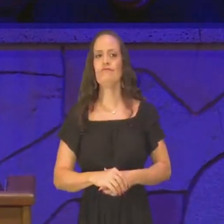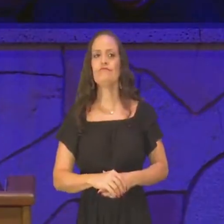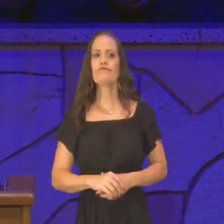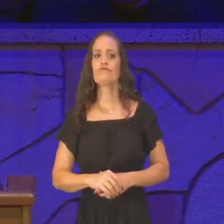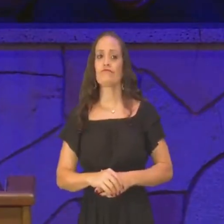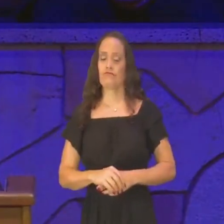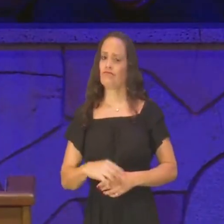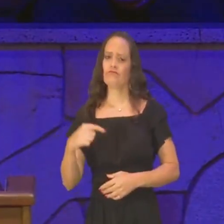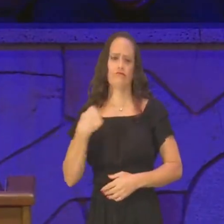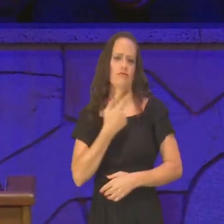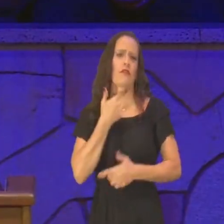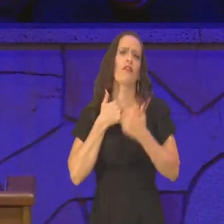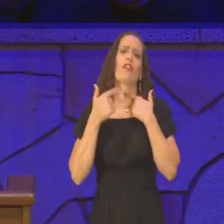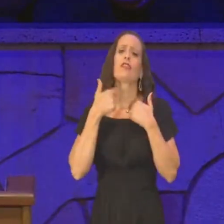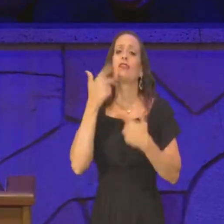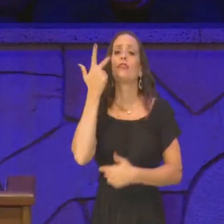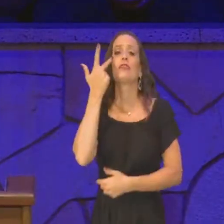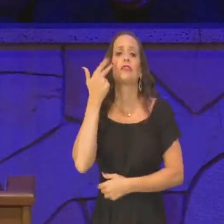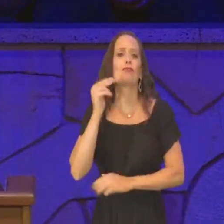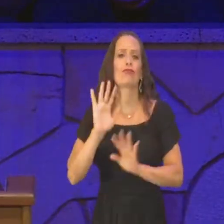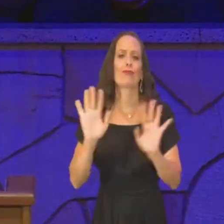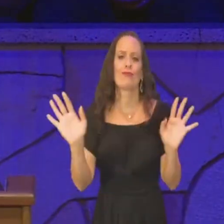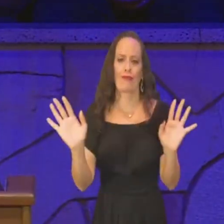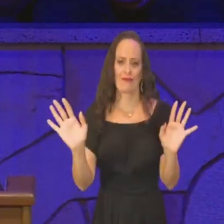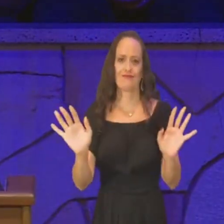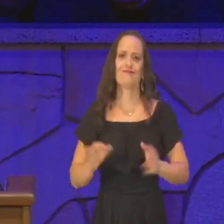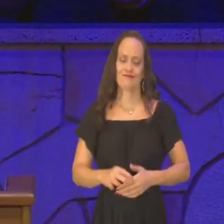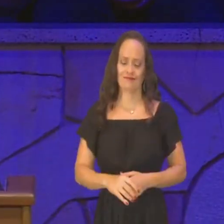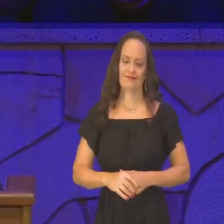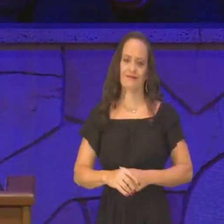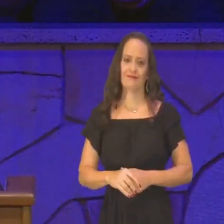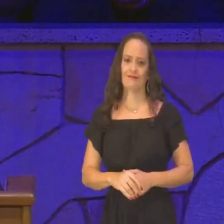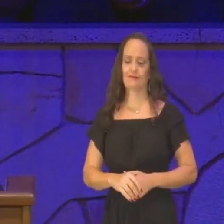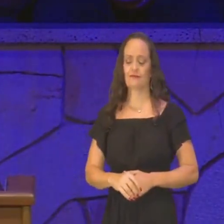São os nossos desejos, a nossa busca.